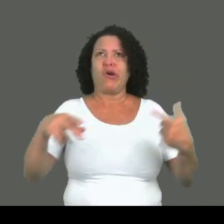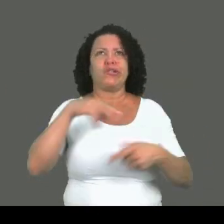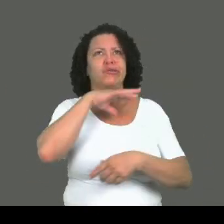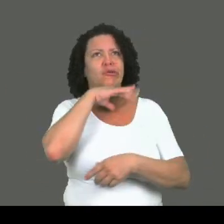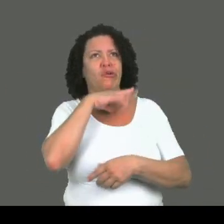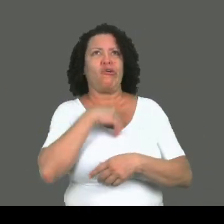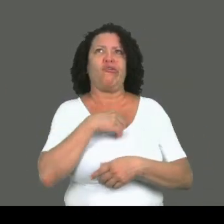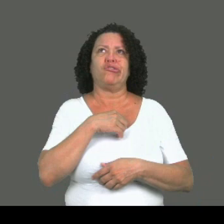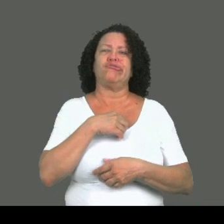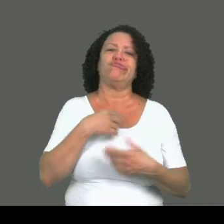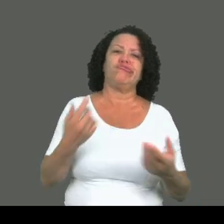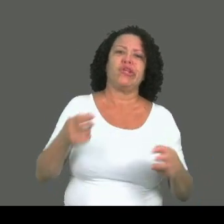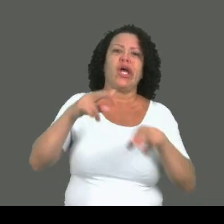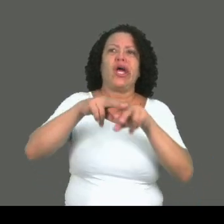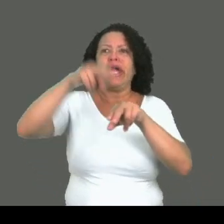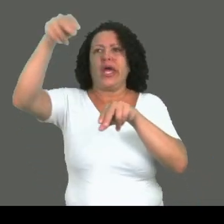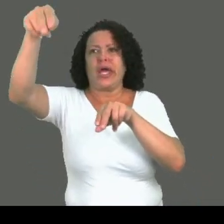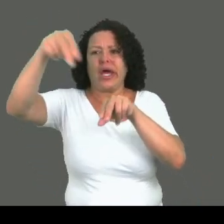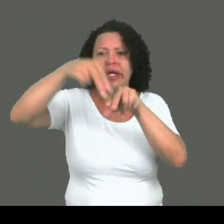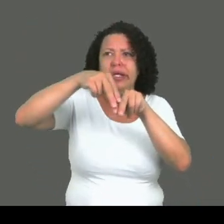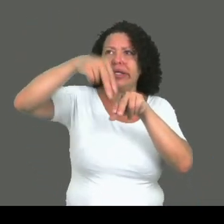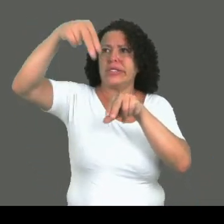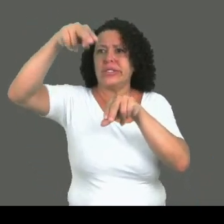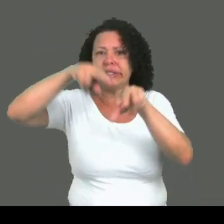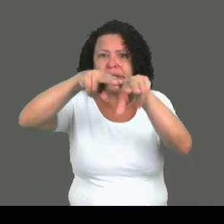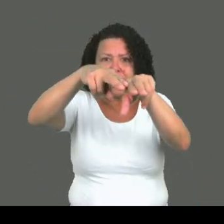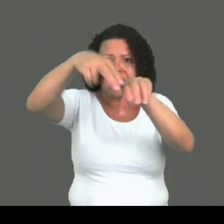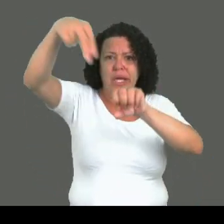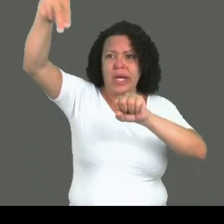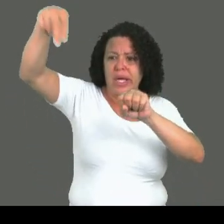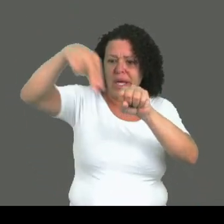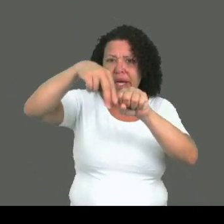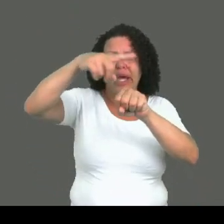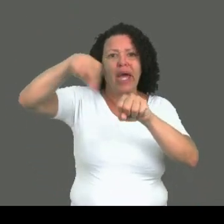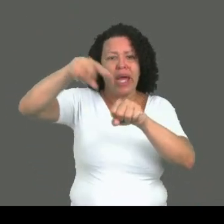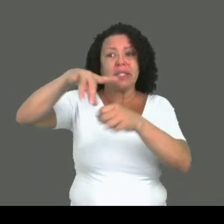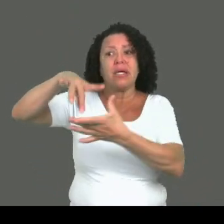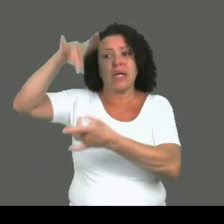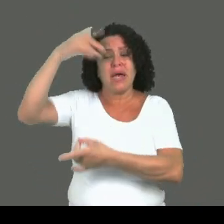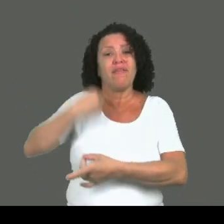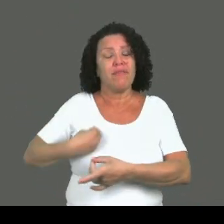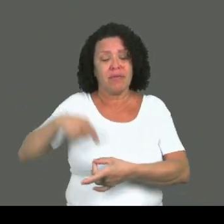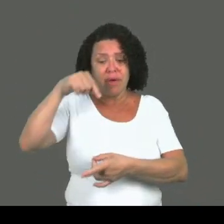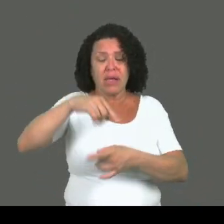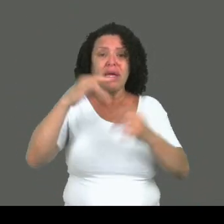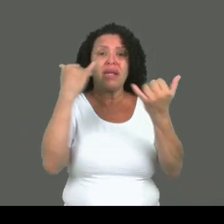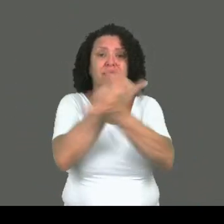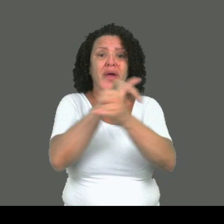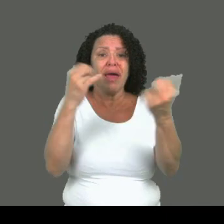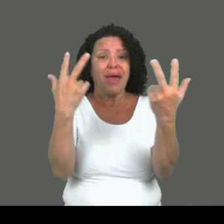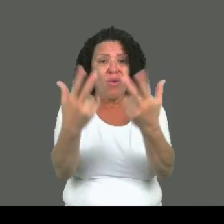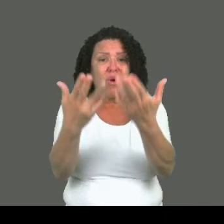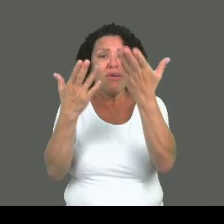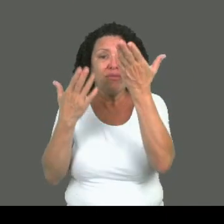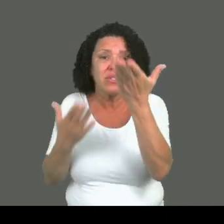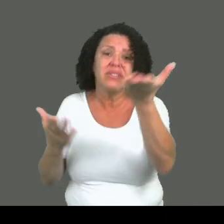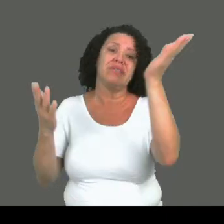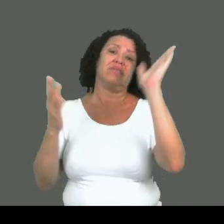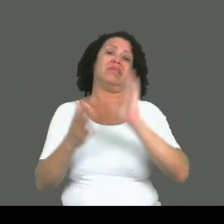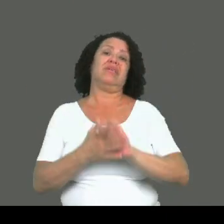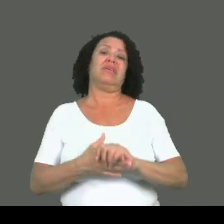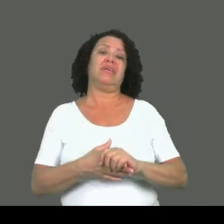e desencarnados que estejam vibrando nessa mesma onda, nessa mesma faixa vibratória, né? E que